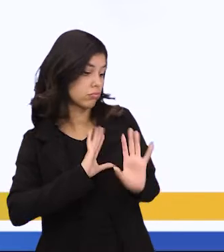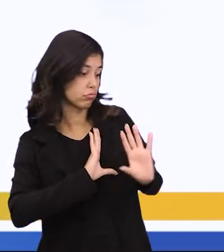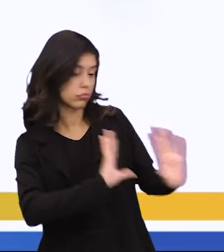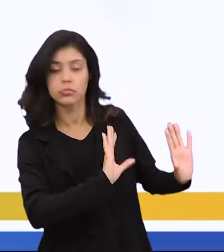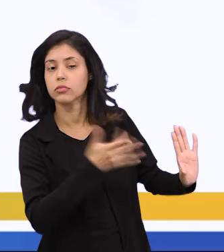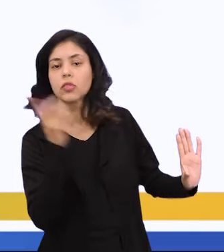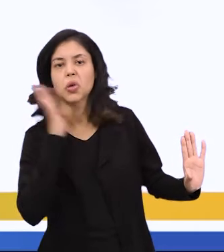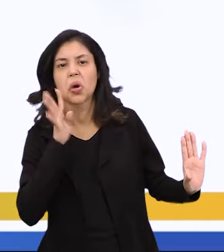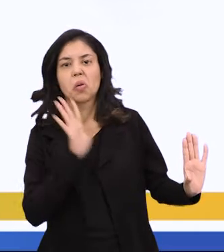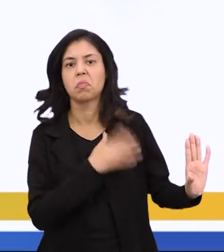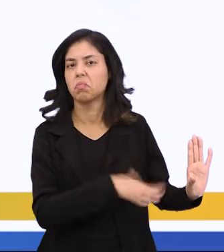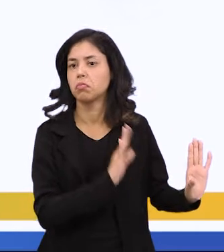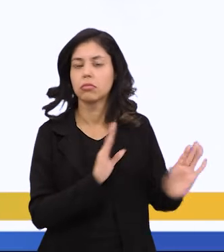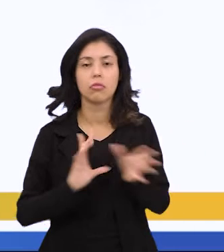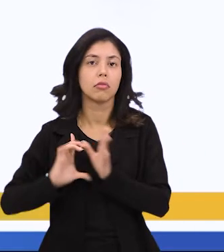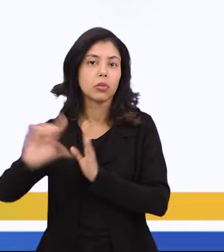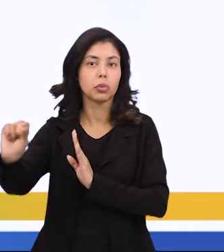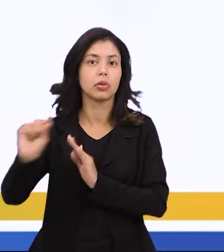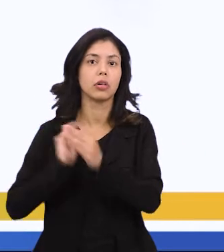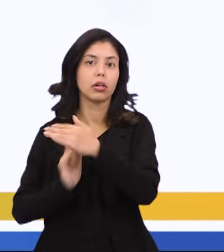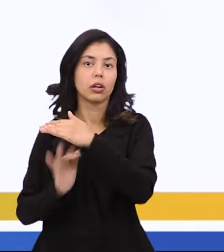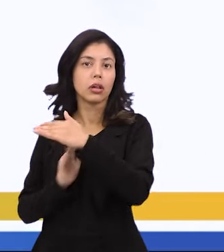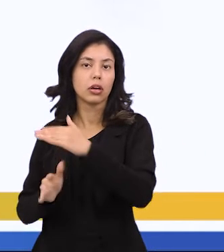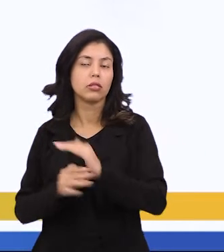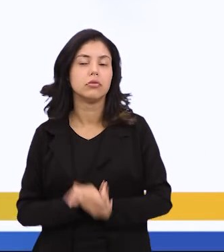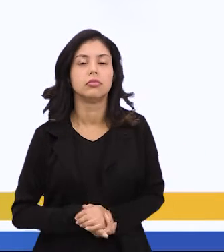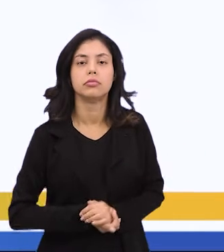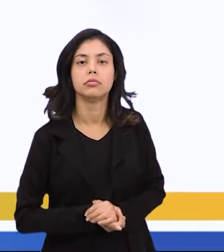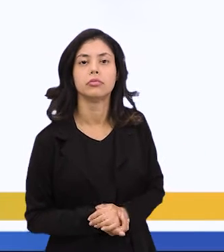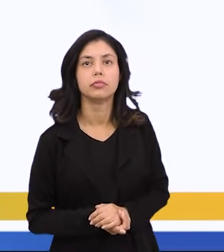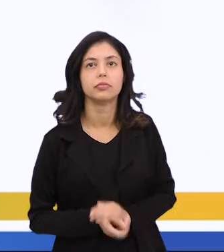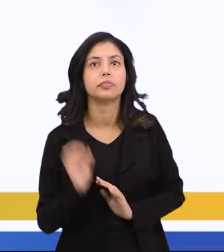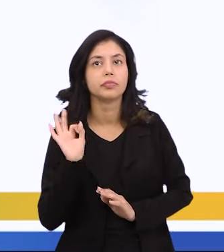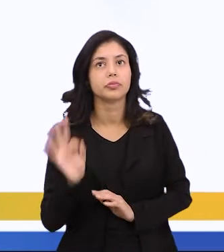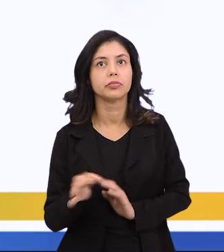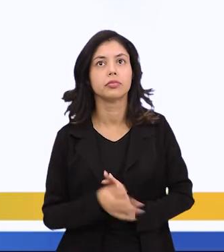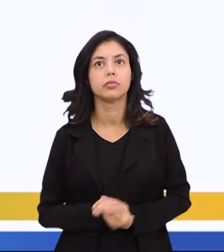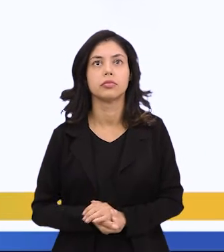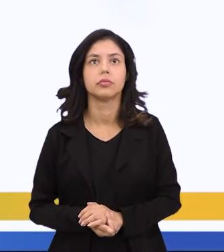não está muito legal, e vão descobrir uma nova área, certo?